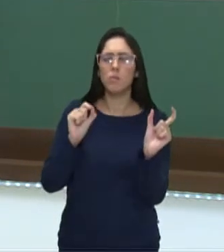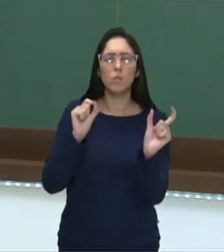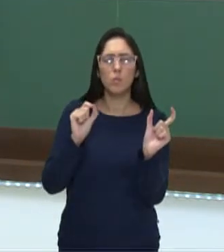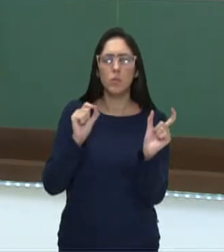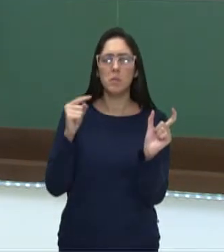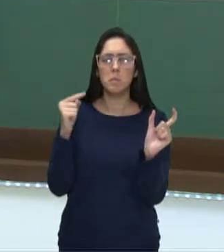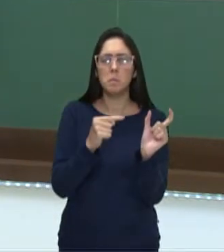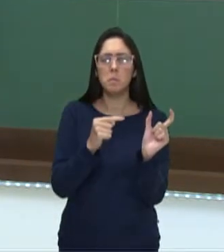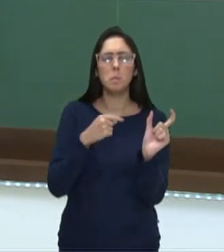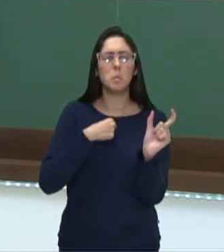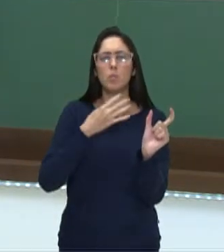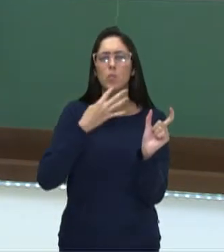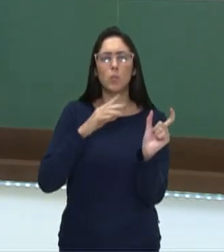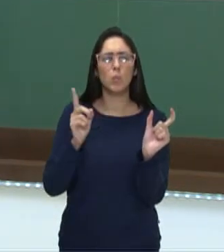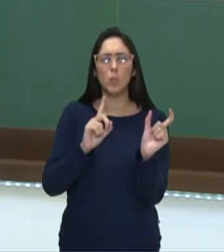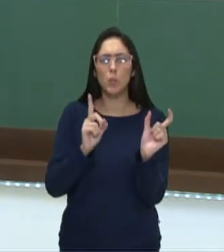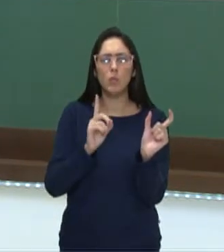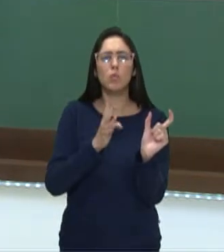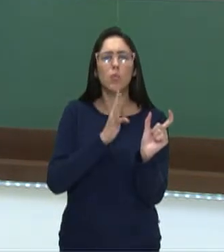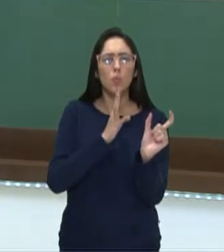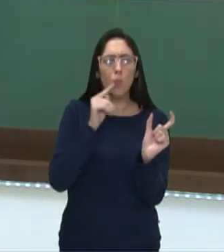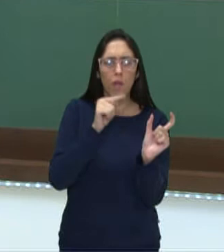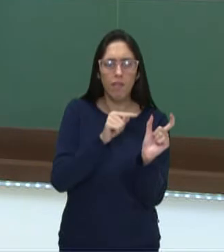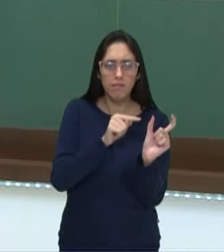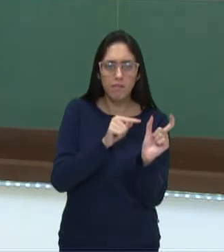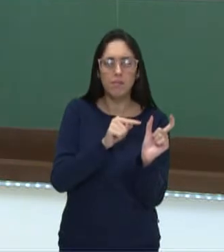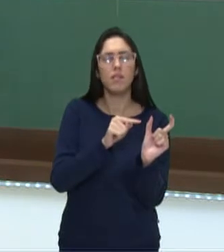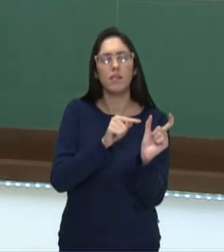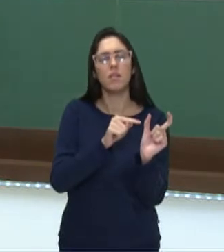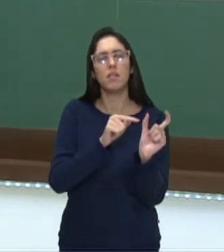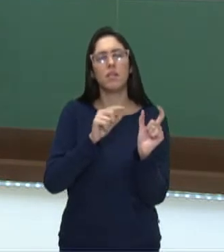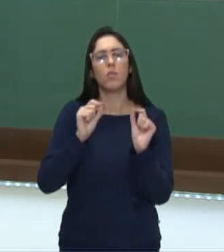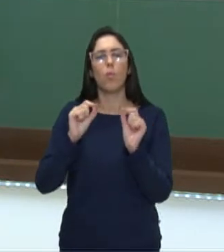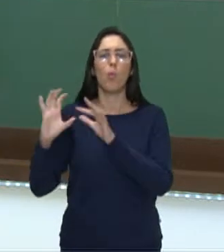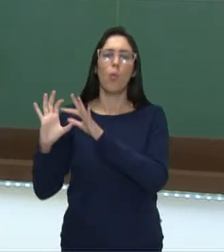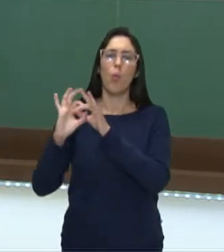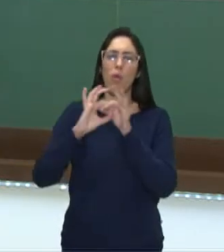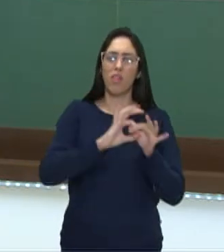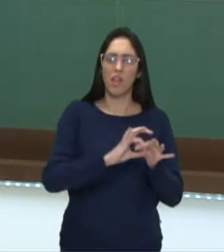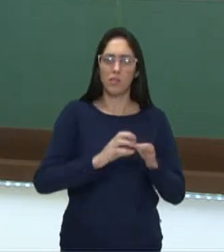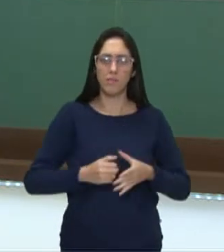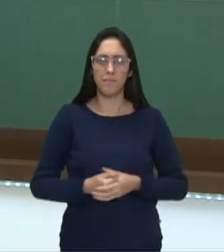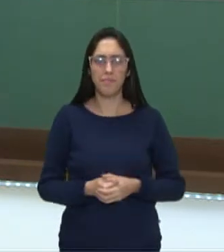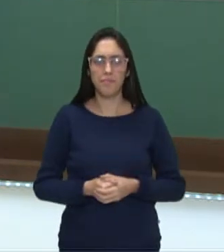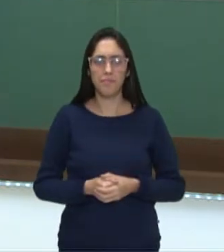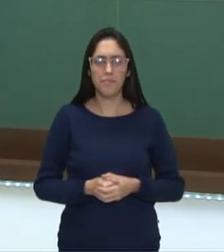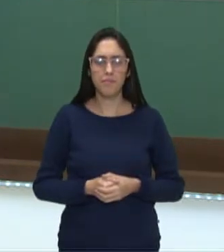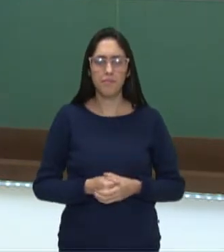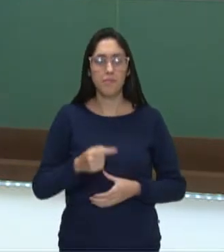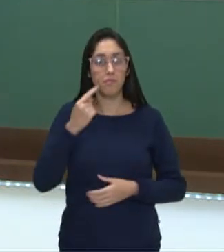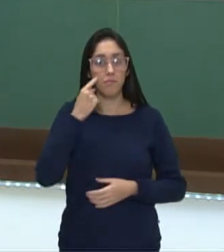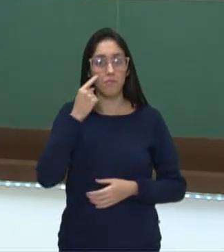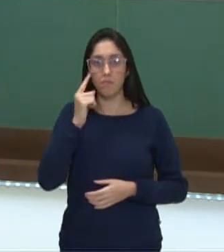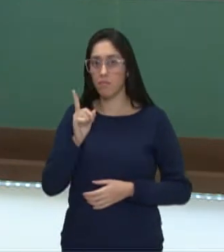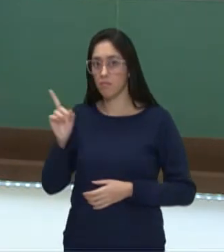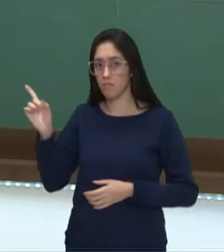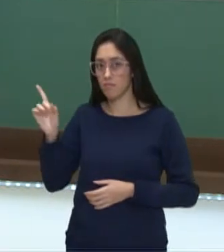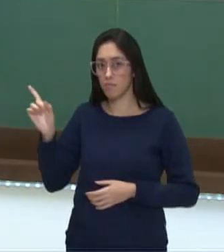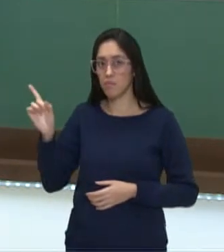termos desconhecidos aqui, com base no contexto. Vamos a